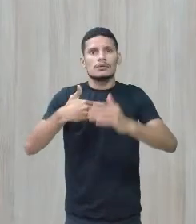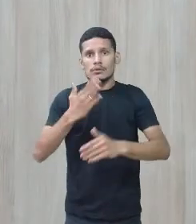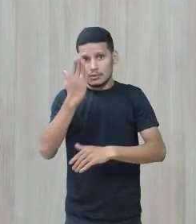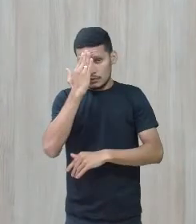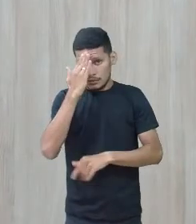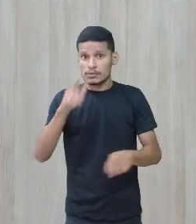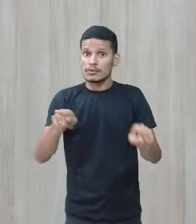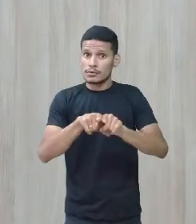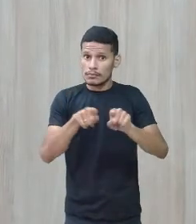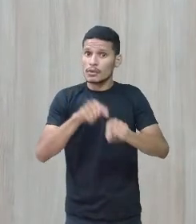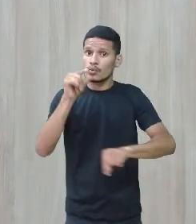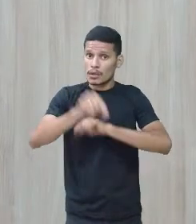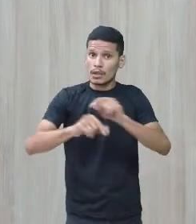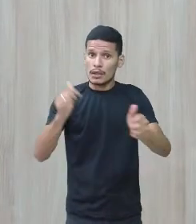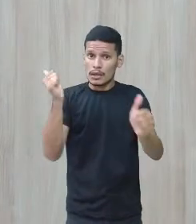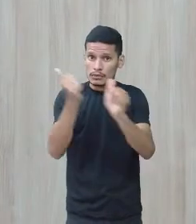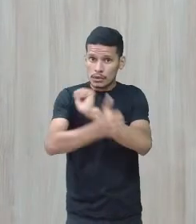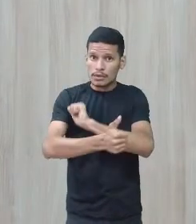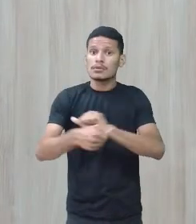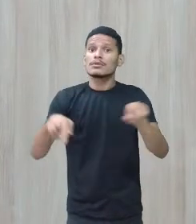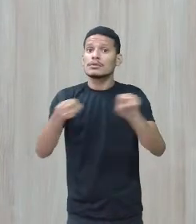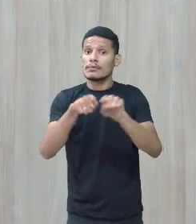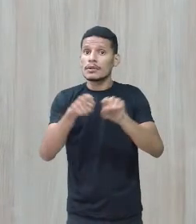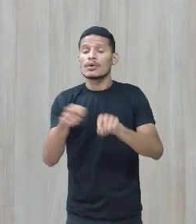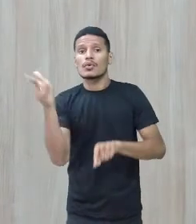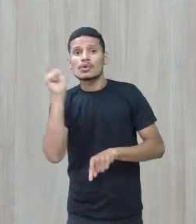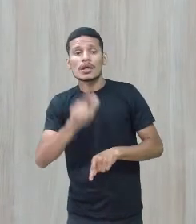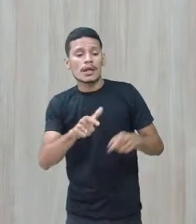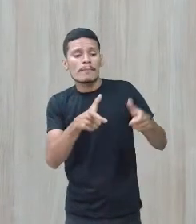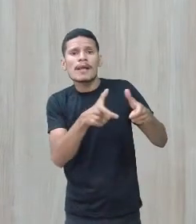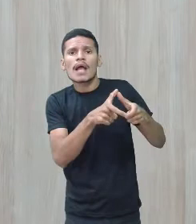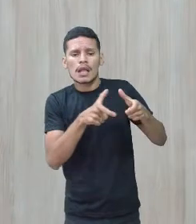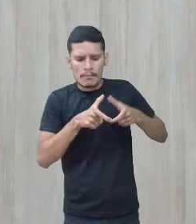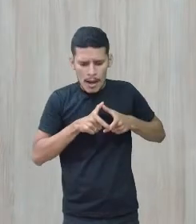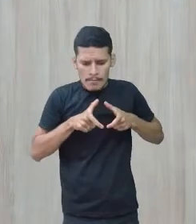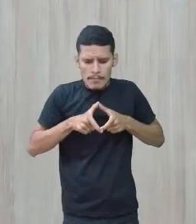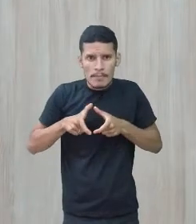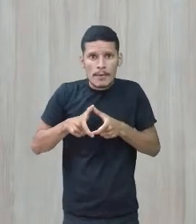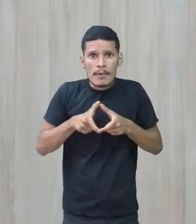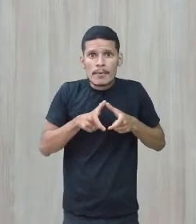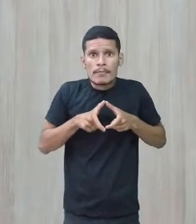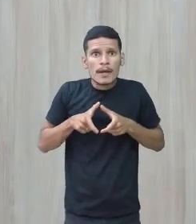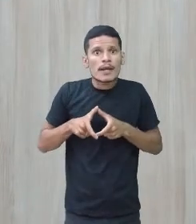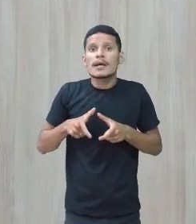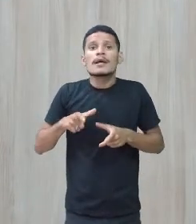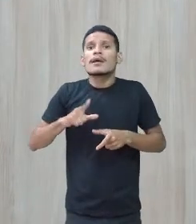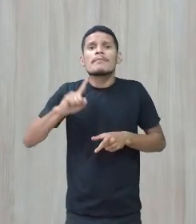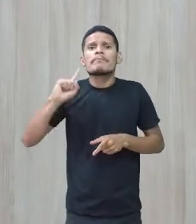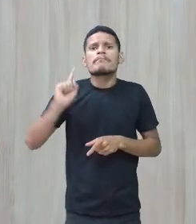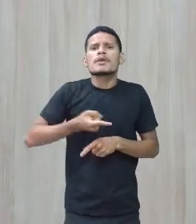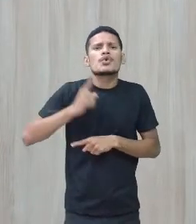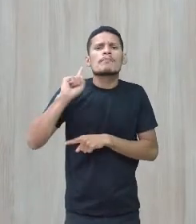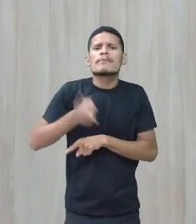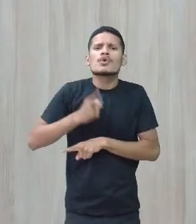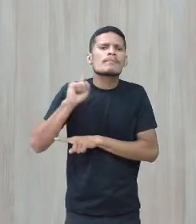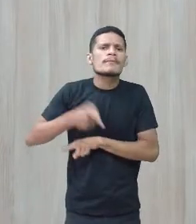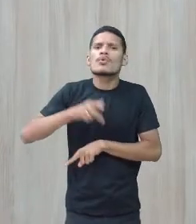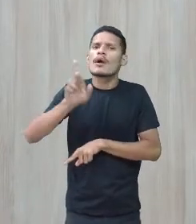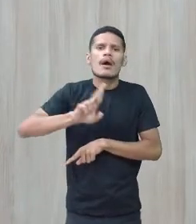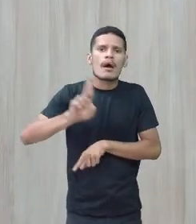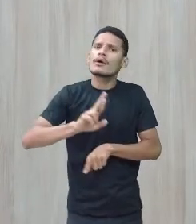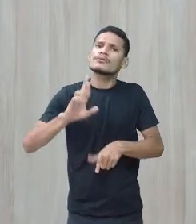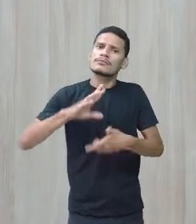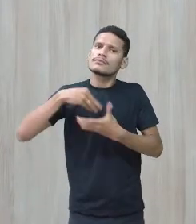Segundo que o atleta ele ganha, então cada medalhinha daquela ali tem vários mil de reais aí